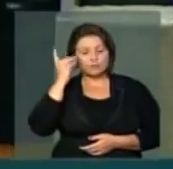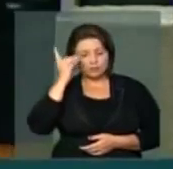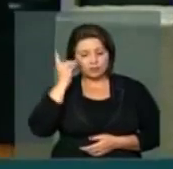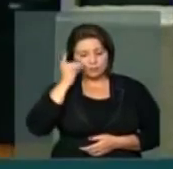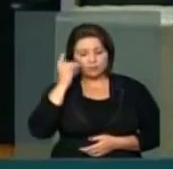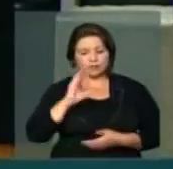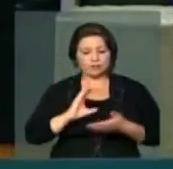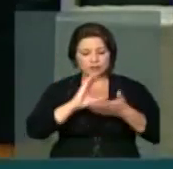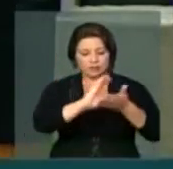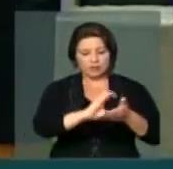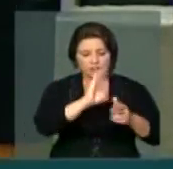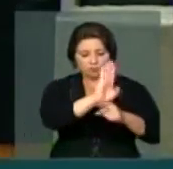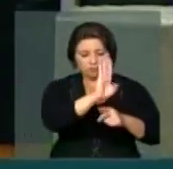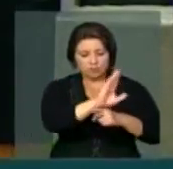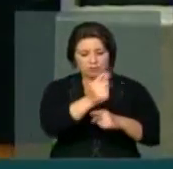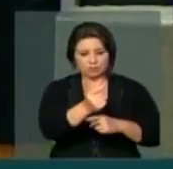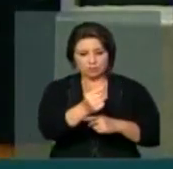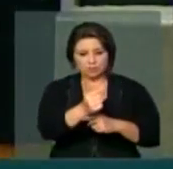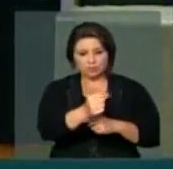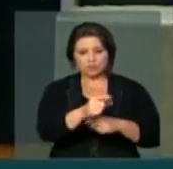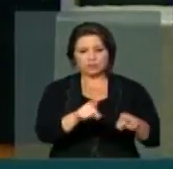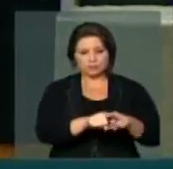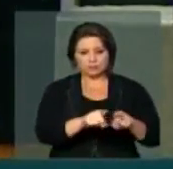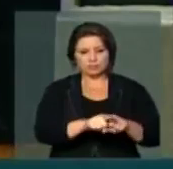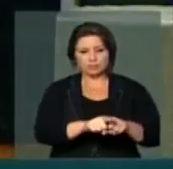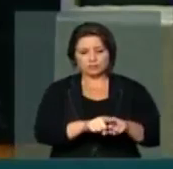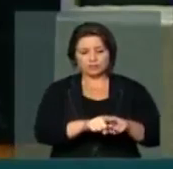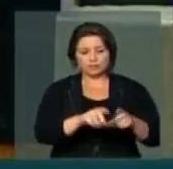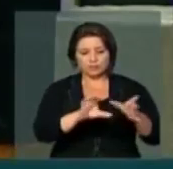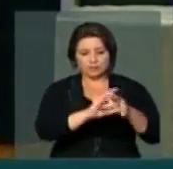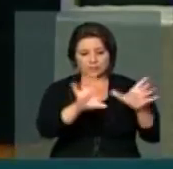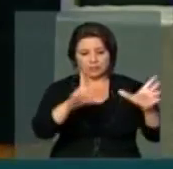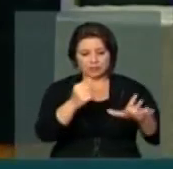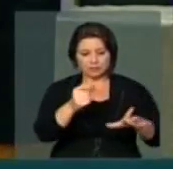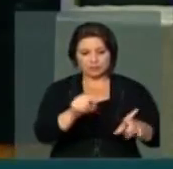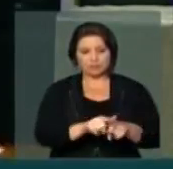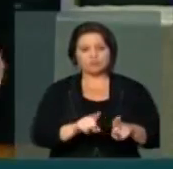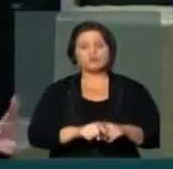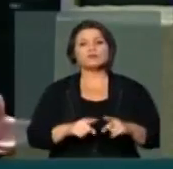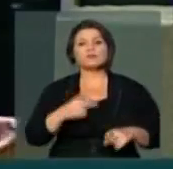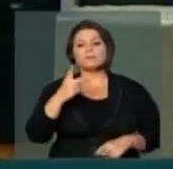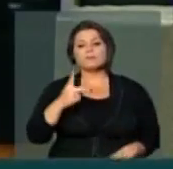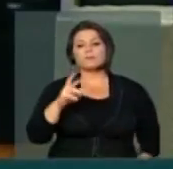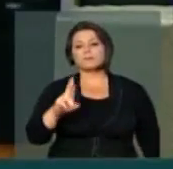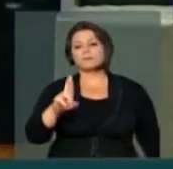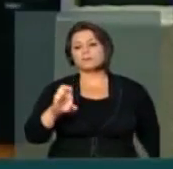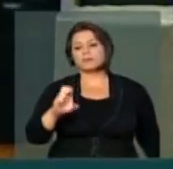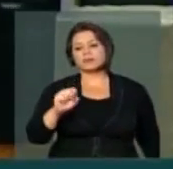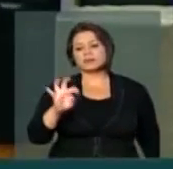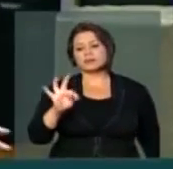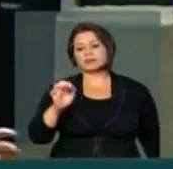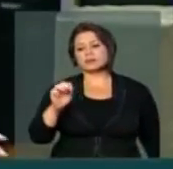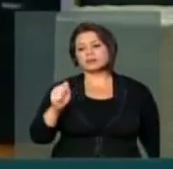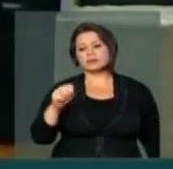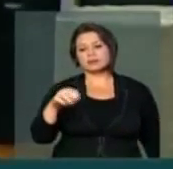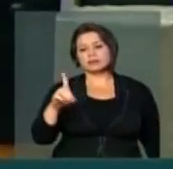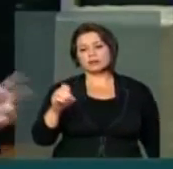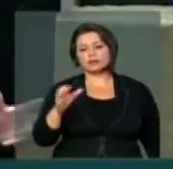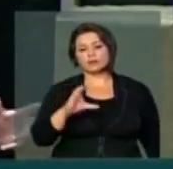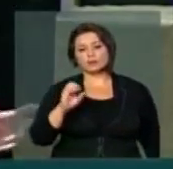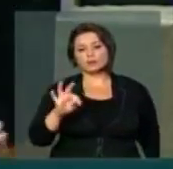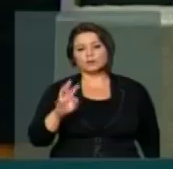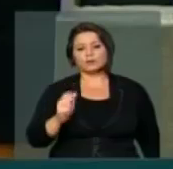utilizadas e aplicadas. E aí o que foi o programa Prestando Contas, a lei que eu tive a oportunidade de apresentar?